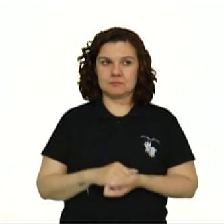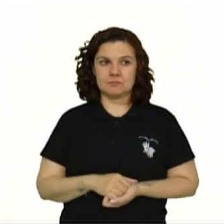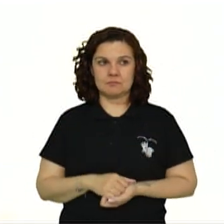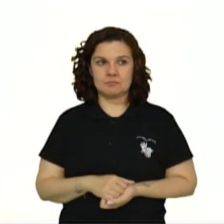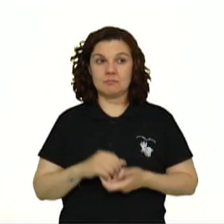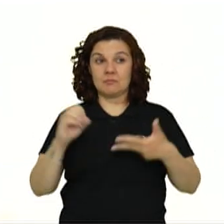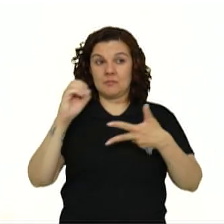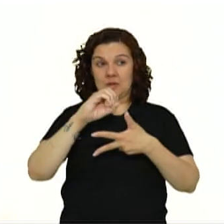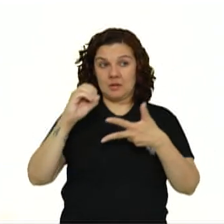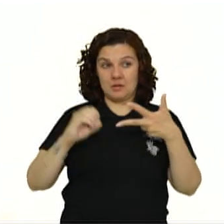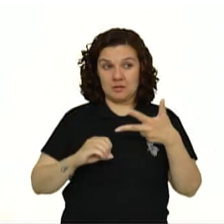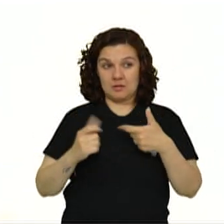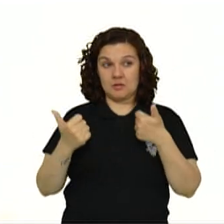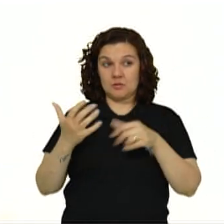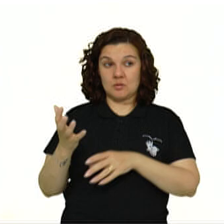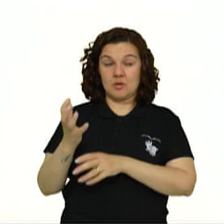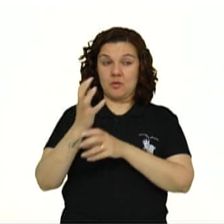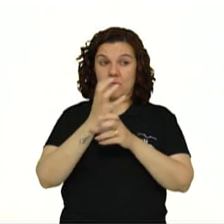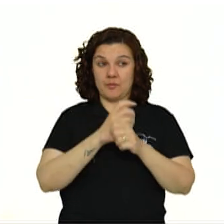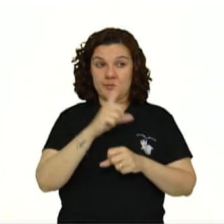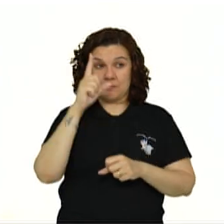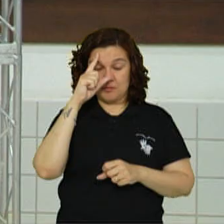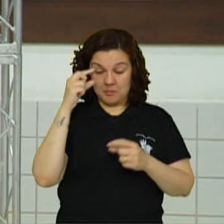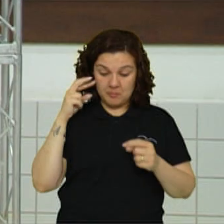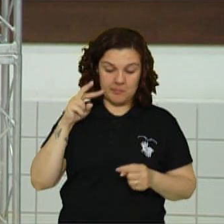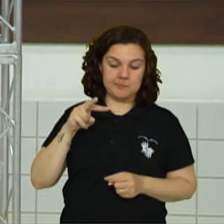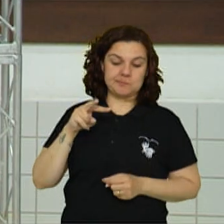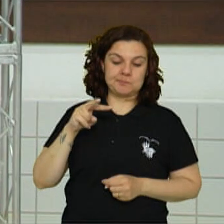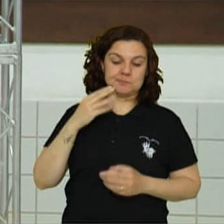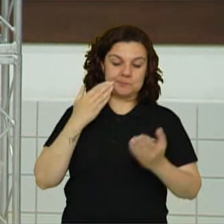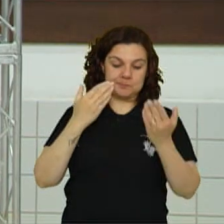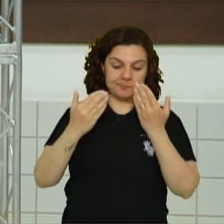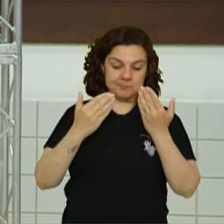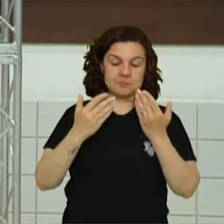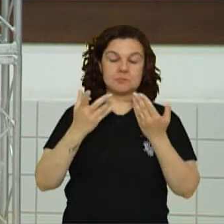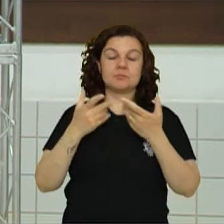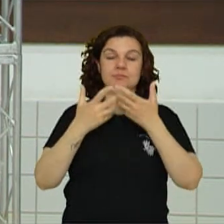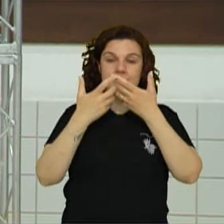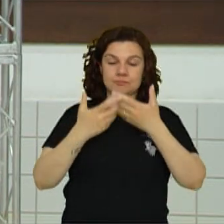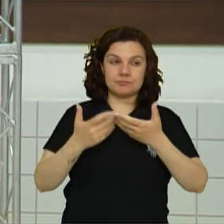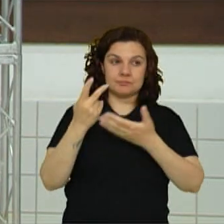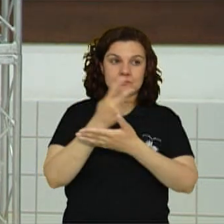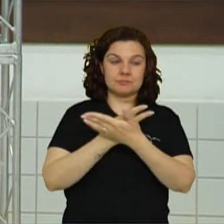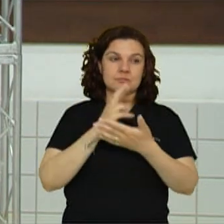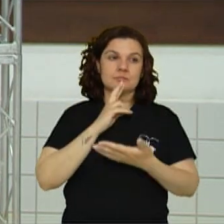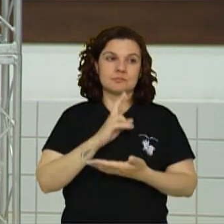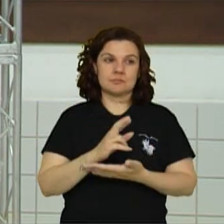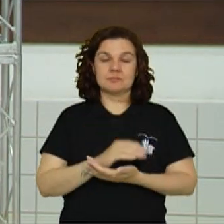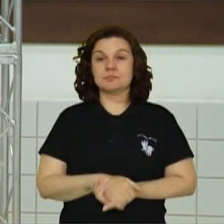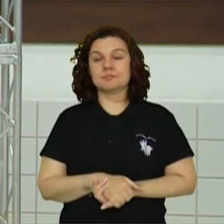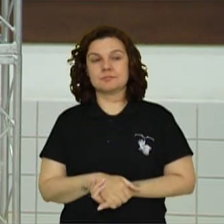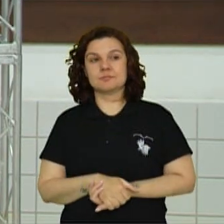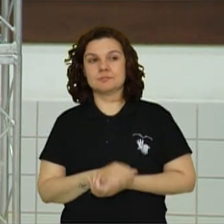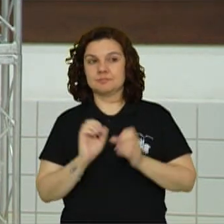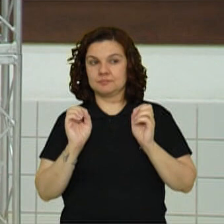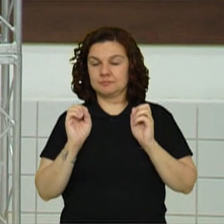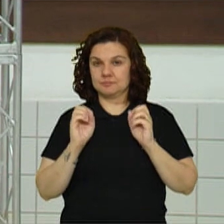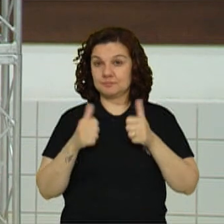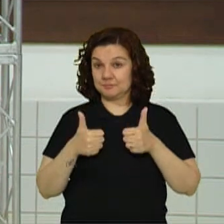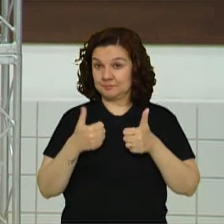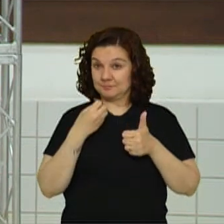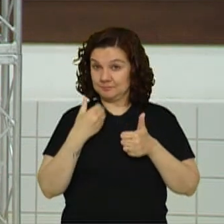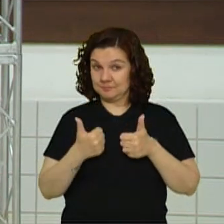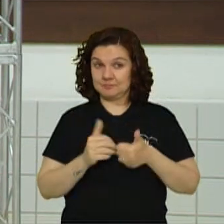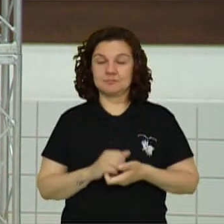do Enem. Não tem nenhuma continha difícil, é bater o olho e analisar a figura para poder fazer as resoluções, tá